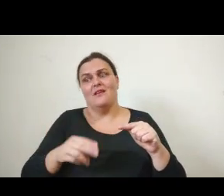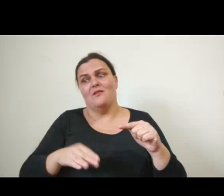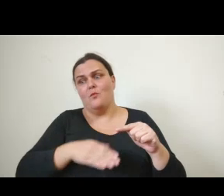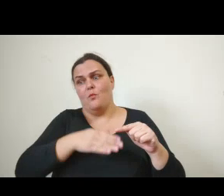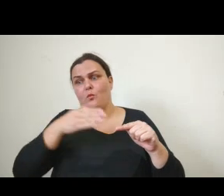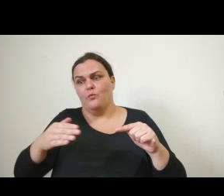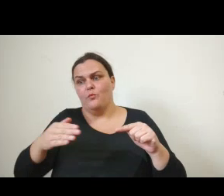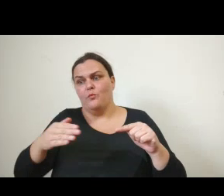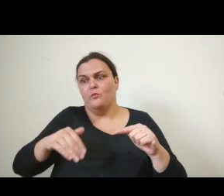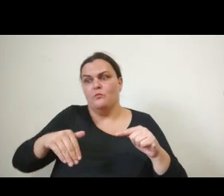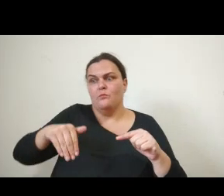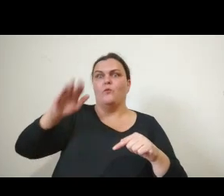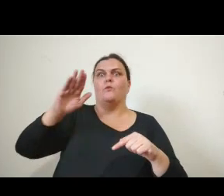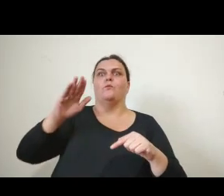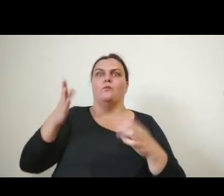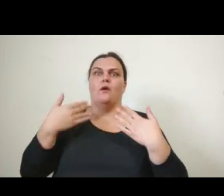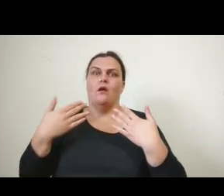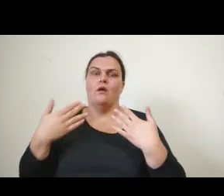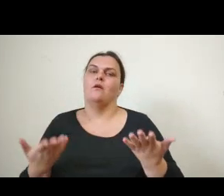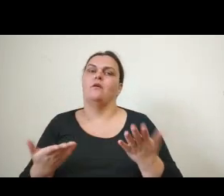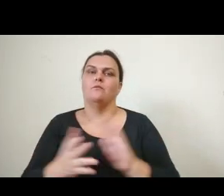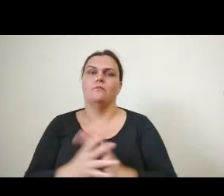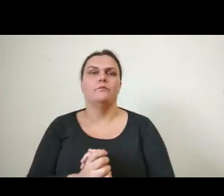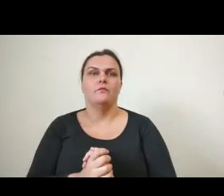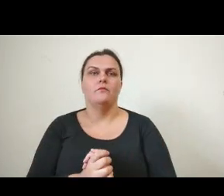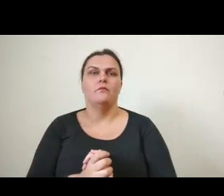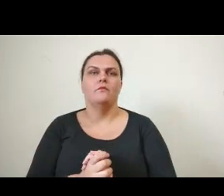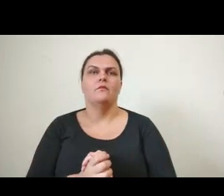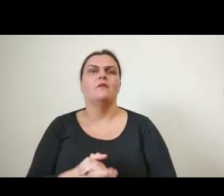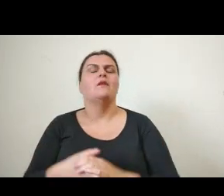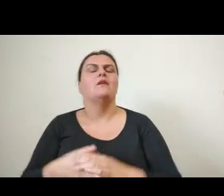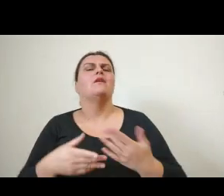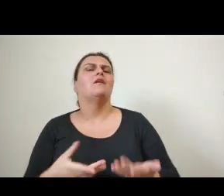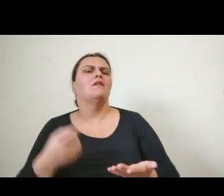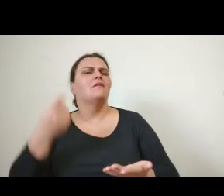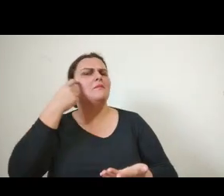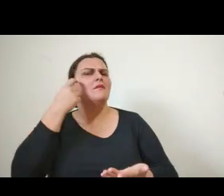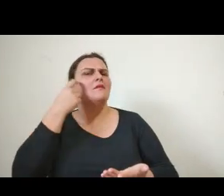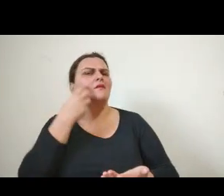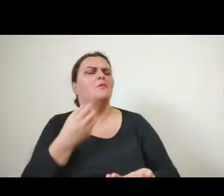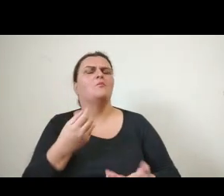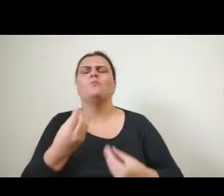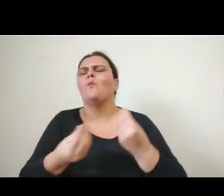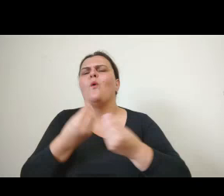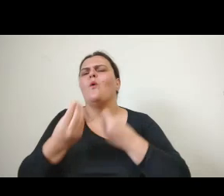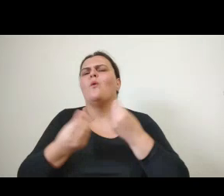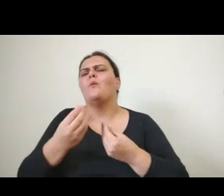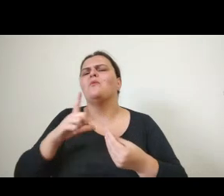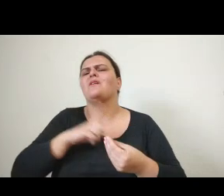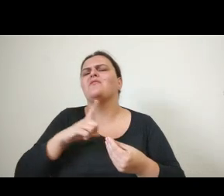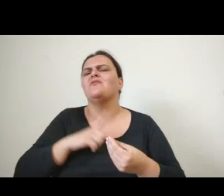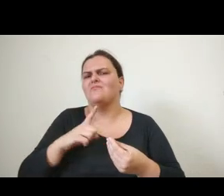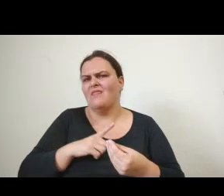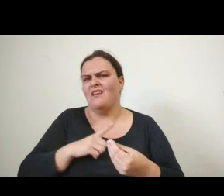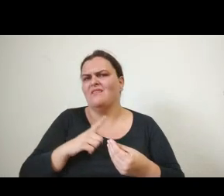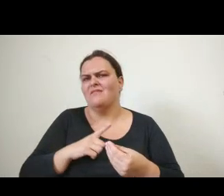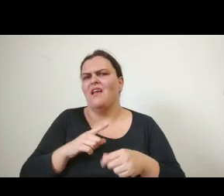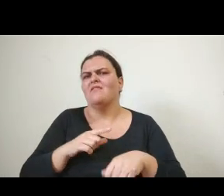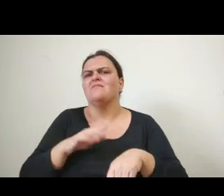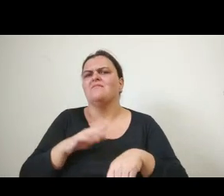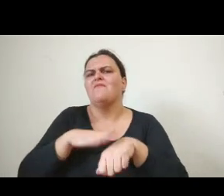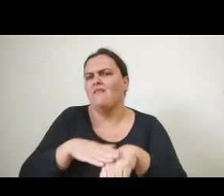E quais são as fontes de emissão de gases do efeito estufa? A gente tem, né, os transportes,